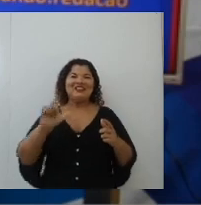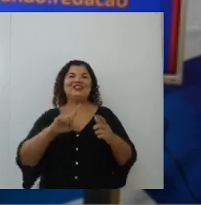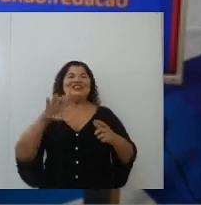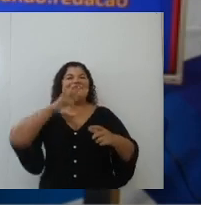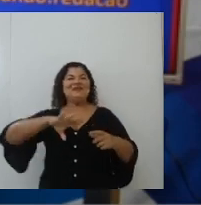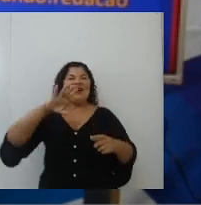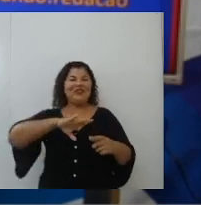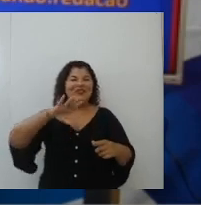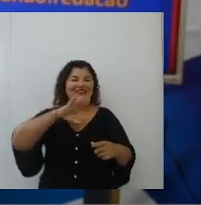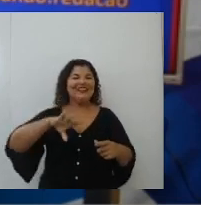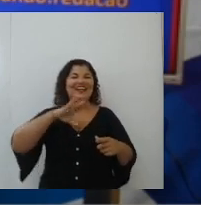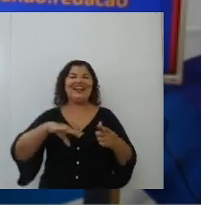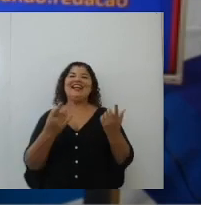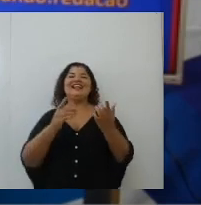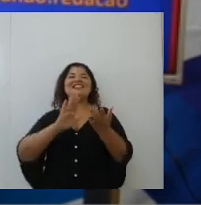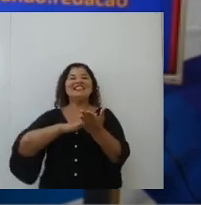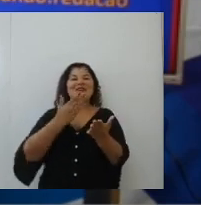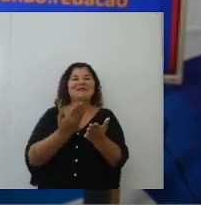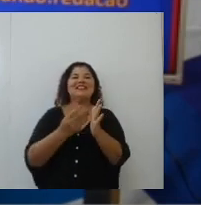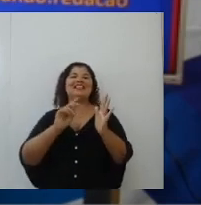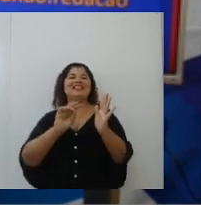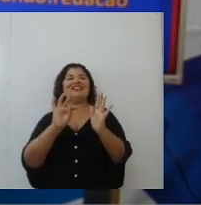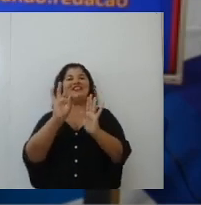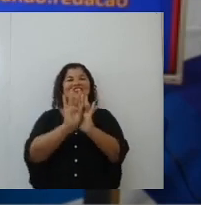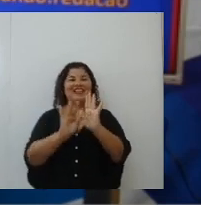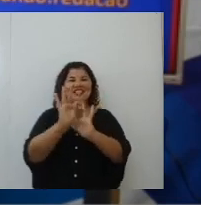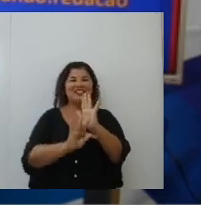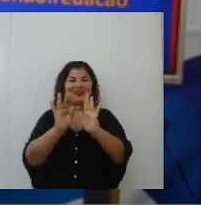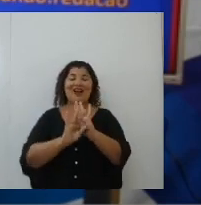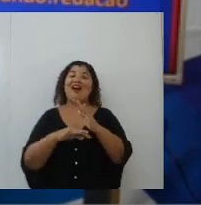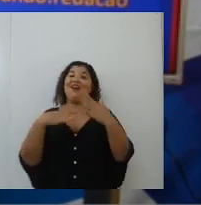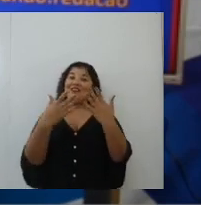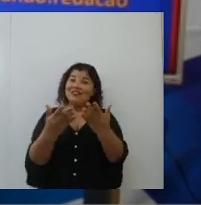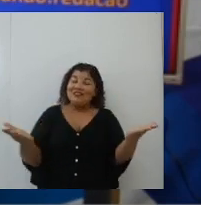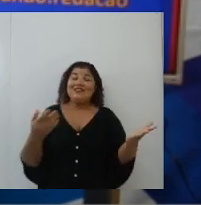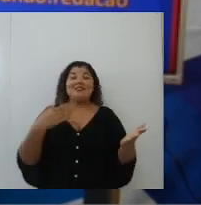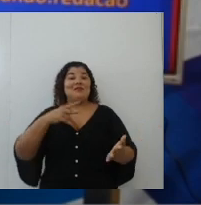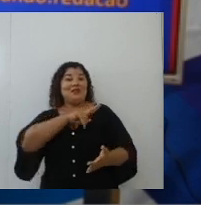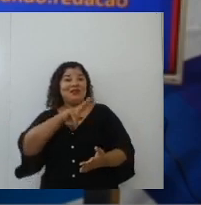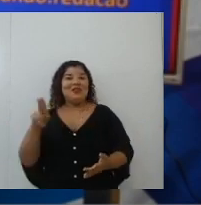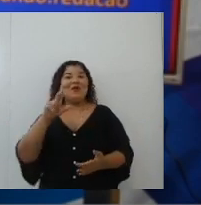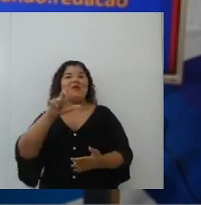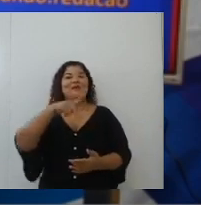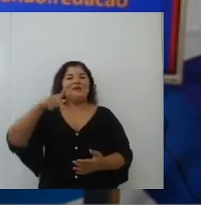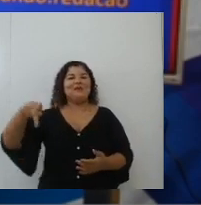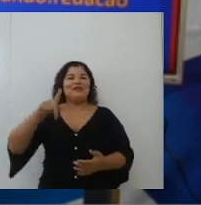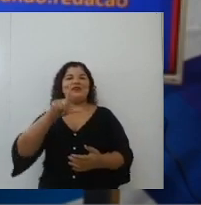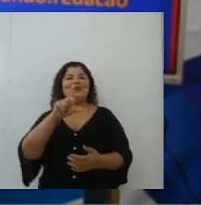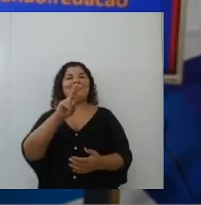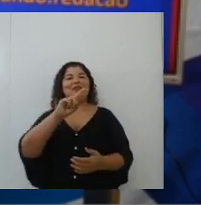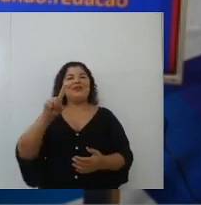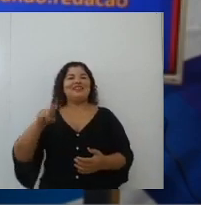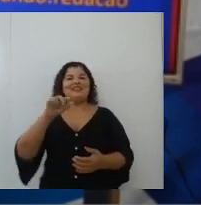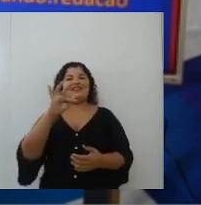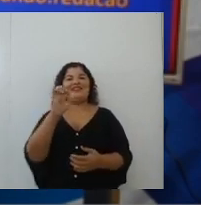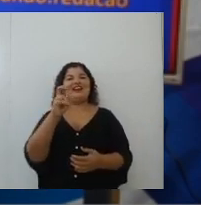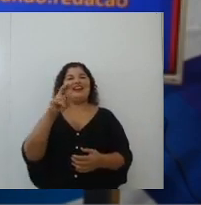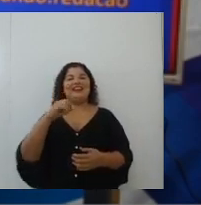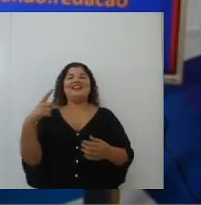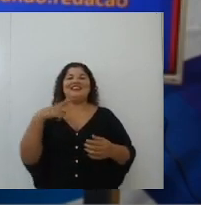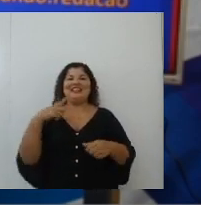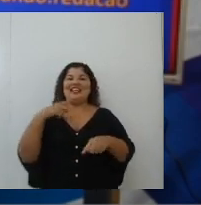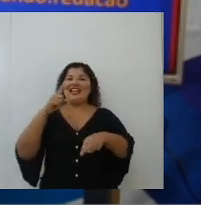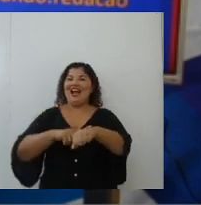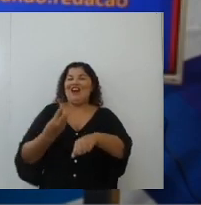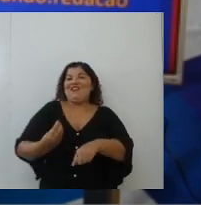com interpretação textual. Para você que ainda não me conhece, eu sou o professor Luiz Fernando. Estamos ao vivo, uma hora em ponto,